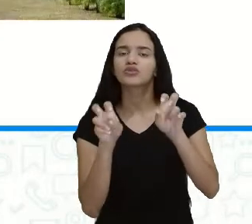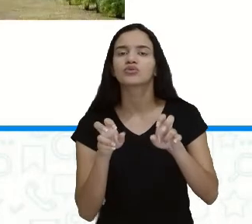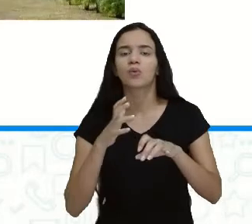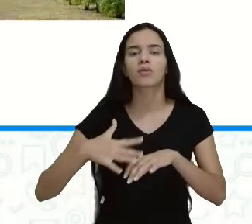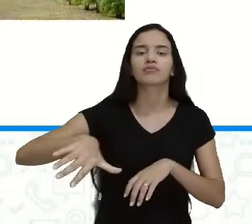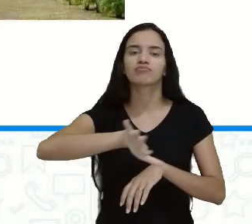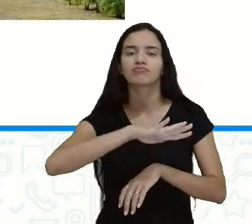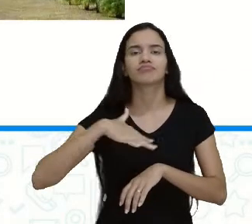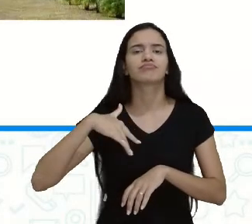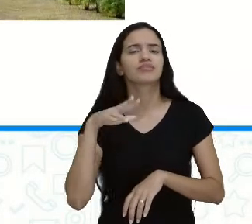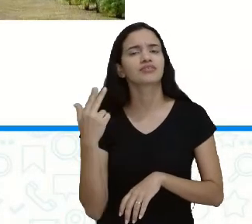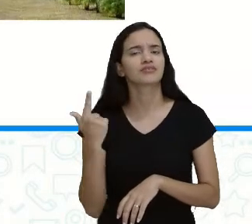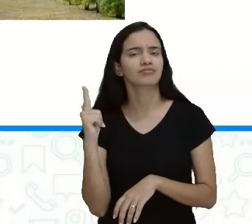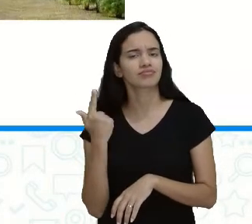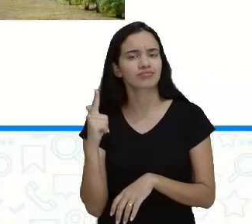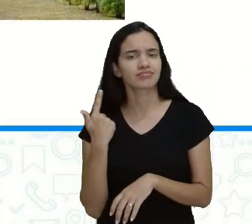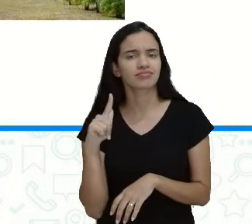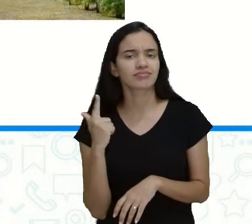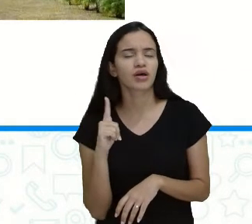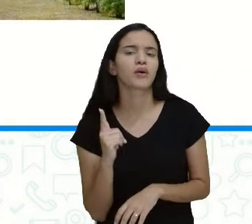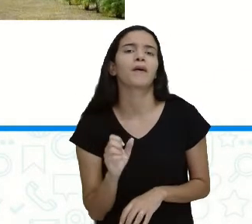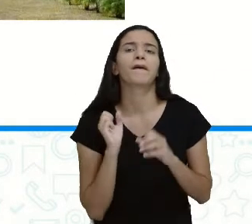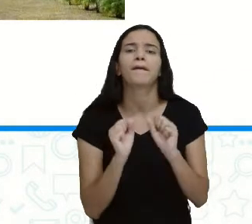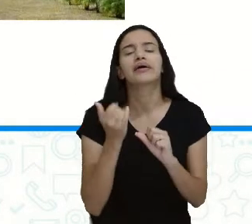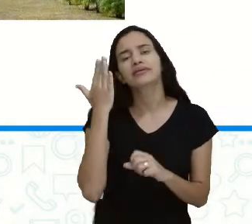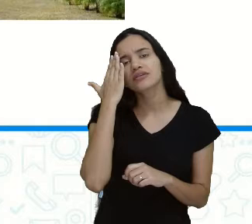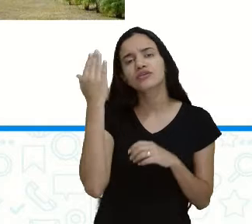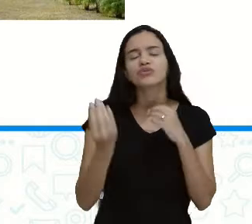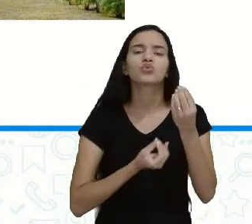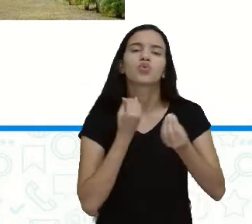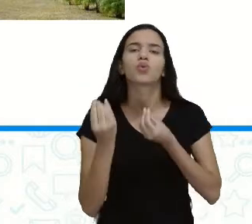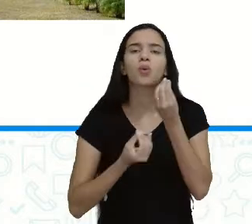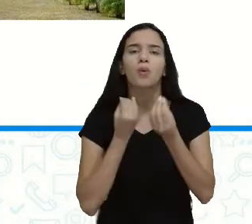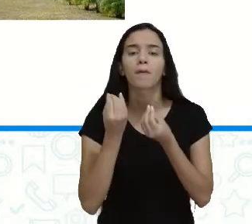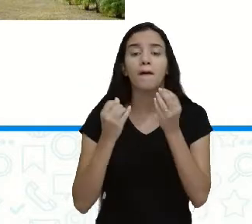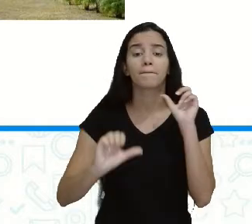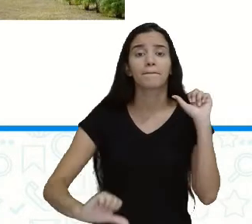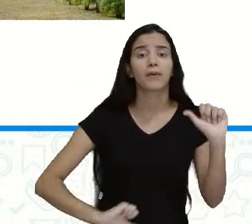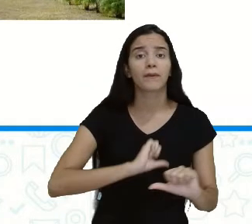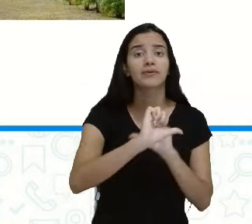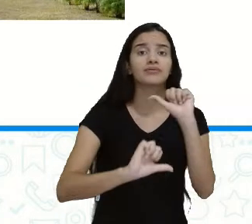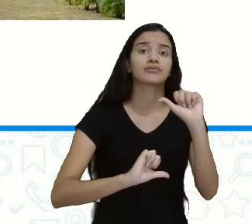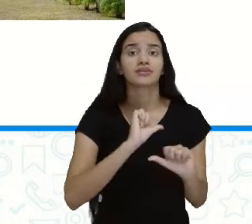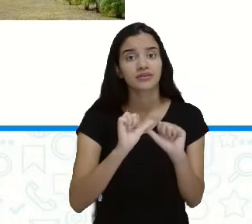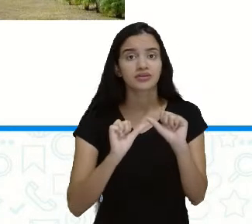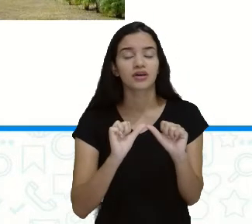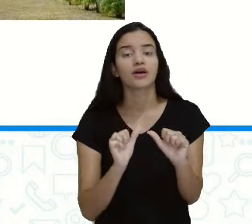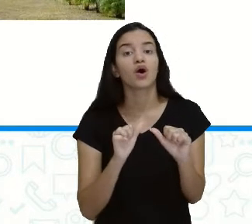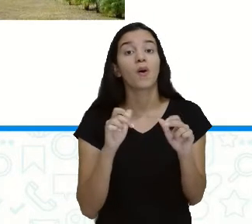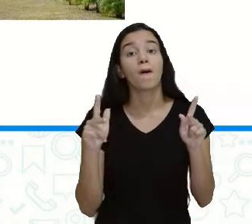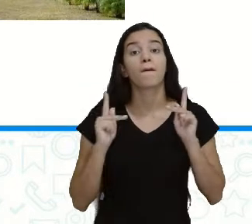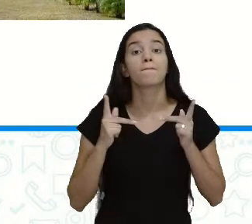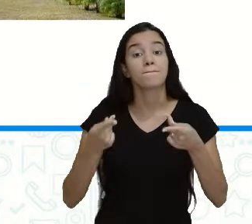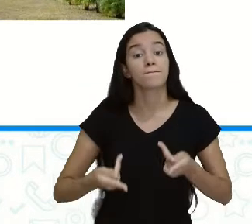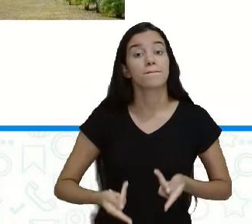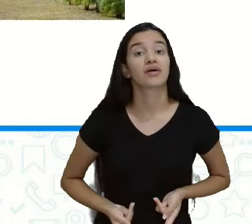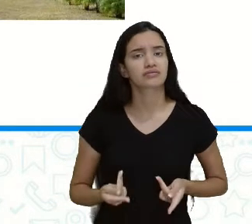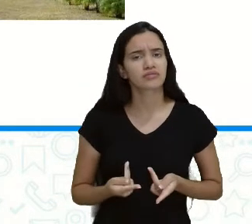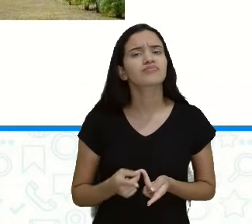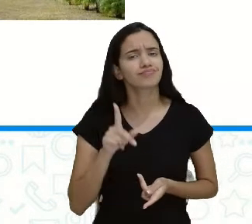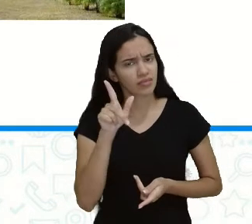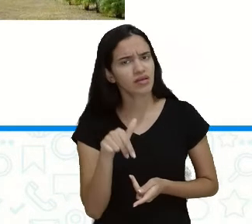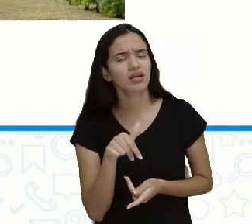geográfico. Então, o espaço geográfico pode ser entendido como espaço modificado pela ação humana. Pois